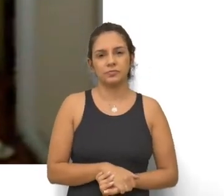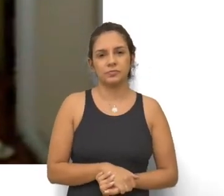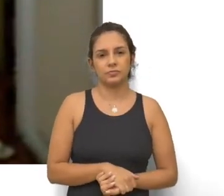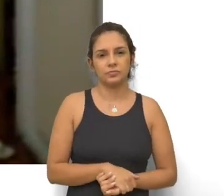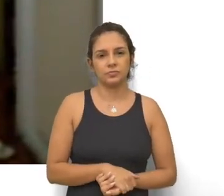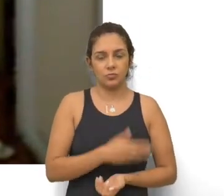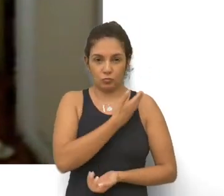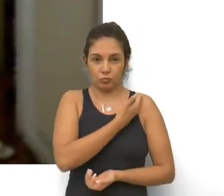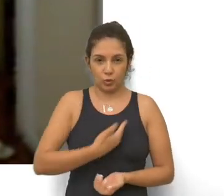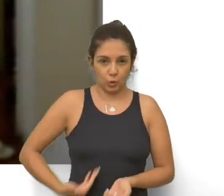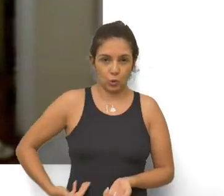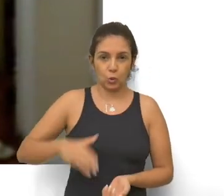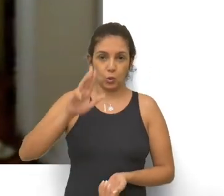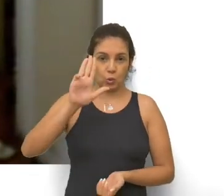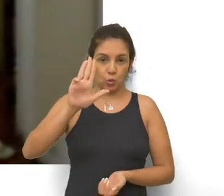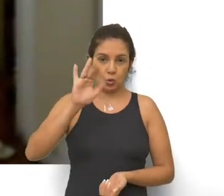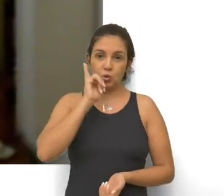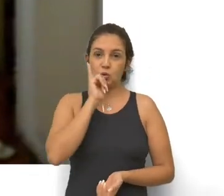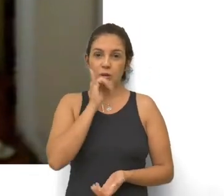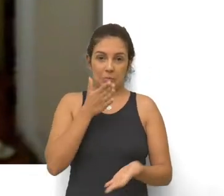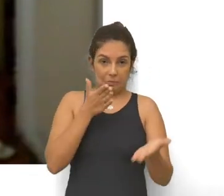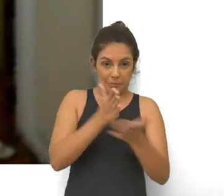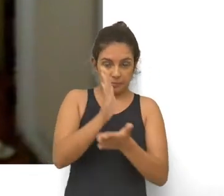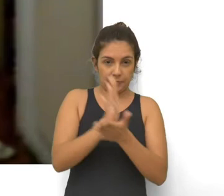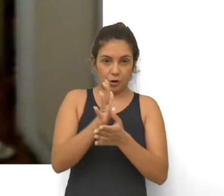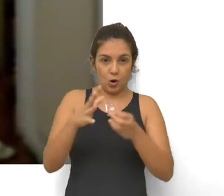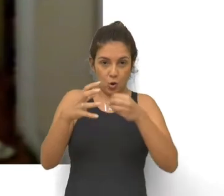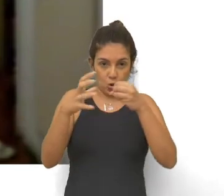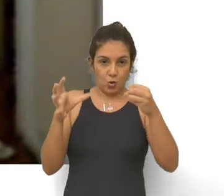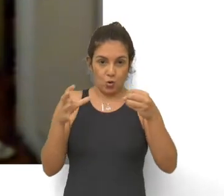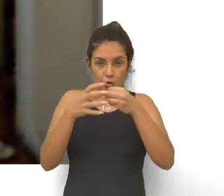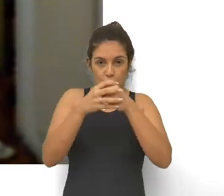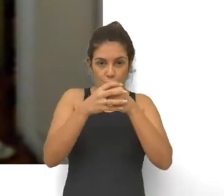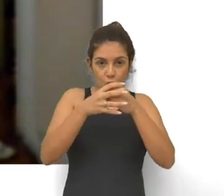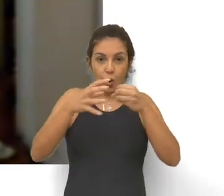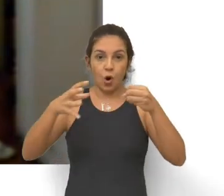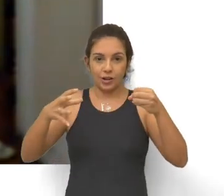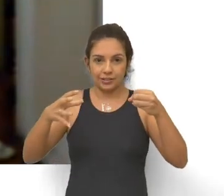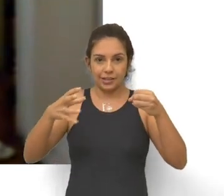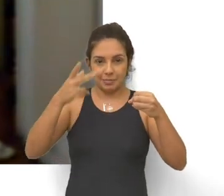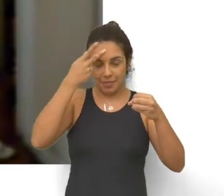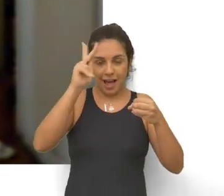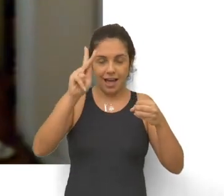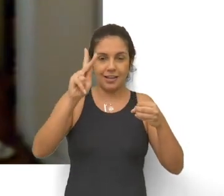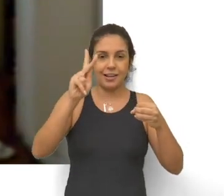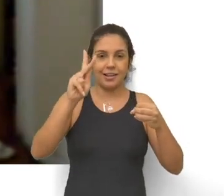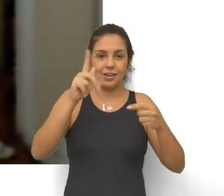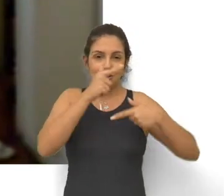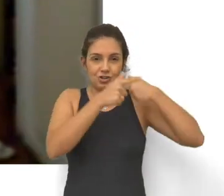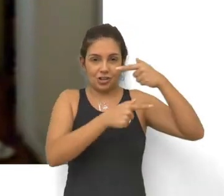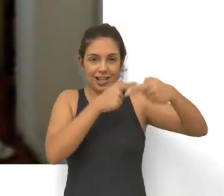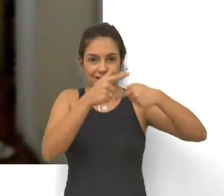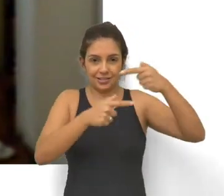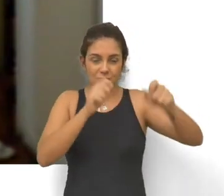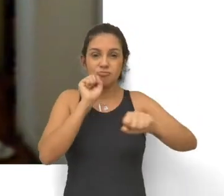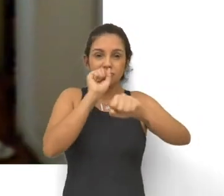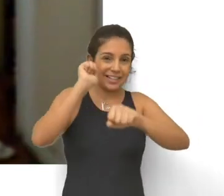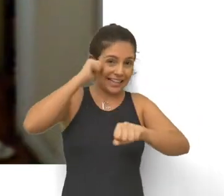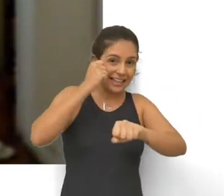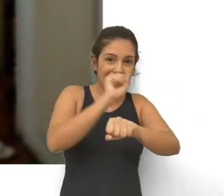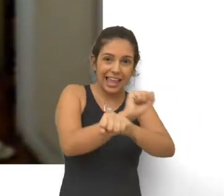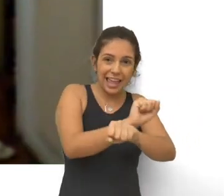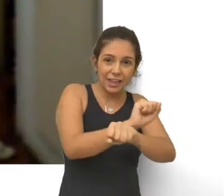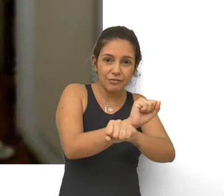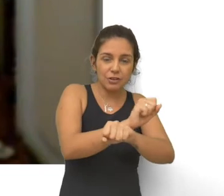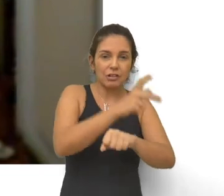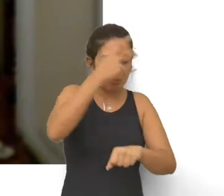governo Lula consegue aprovar as cotas para descendentes de escravos, né, nas universidades, teve gente